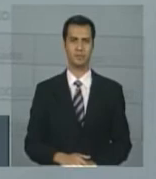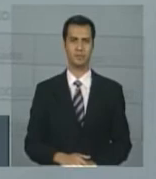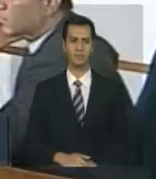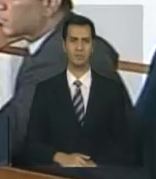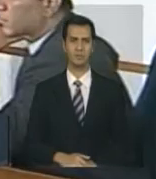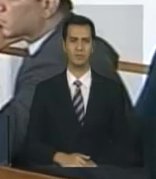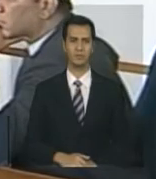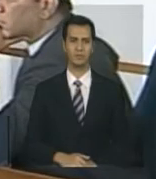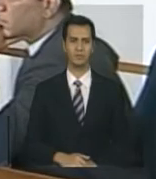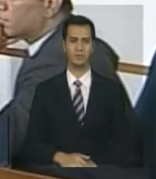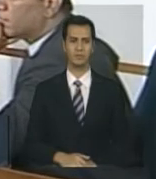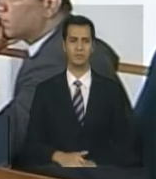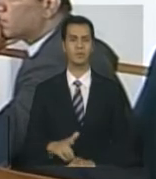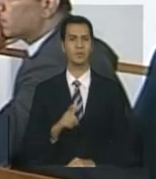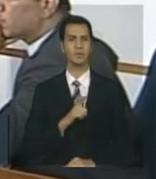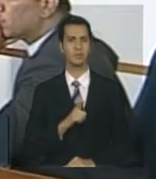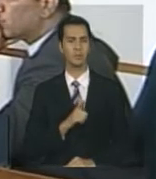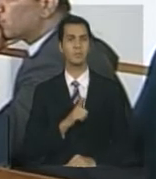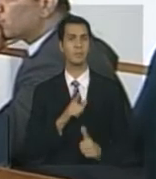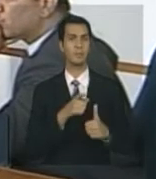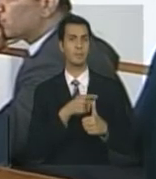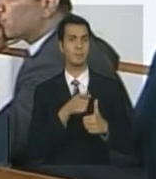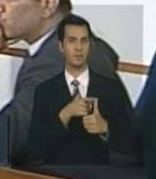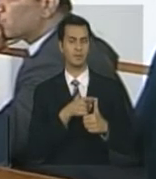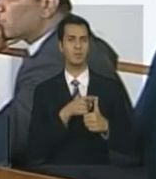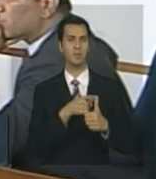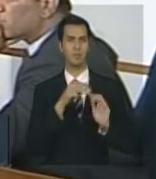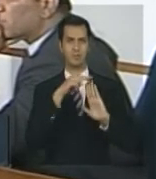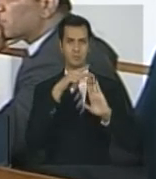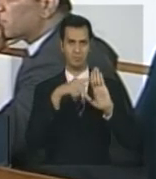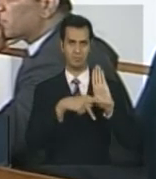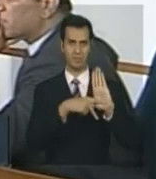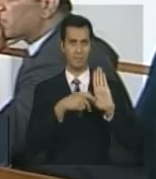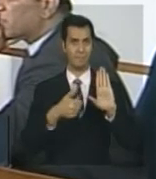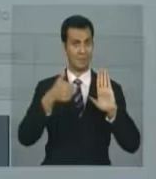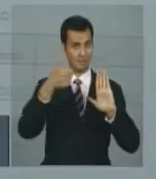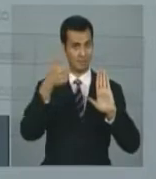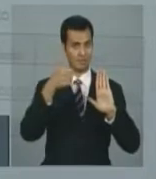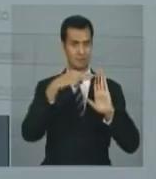Na primeira medida provisória, como dá para os senhores